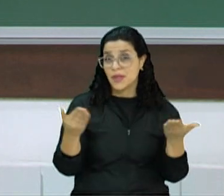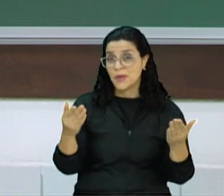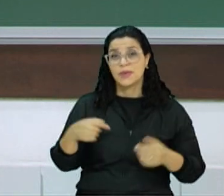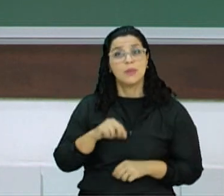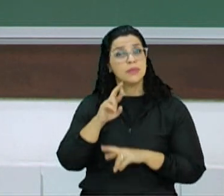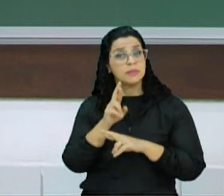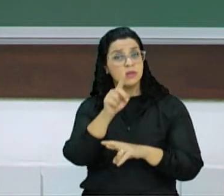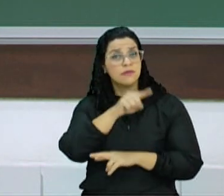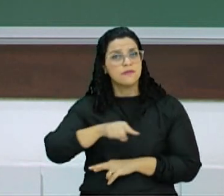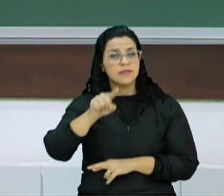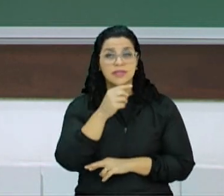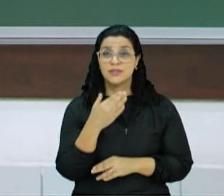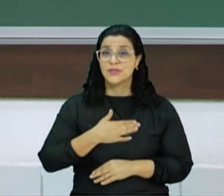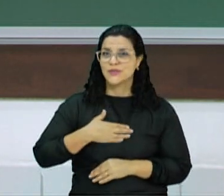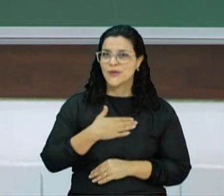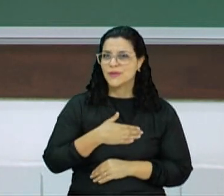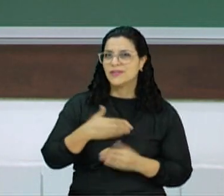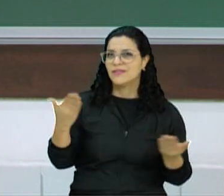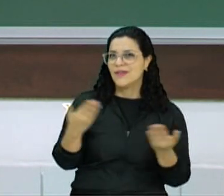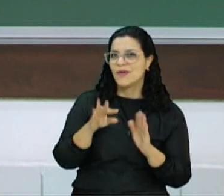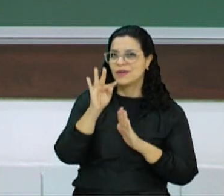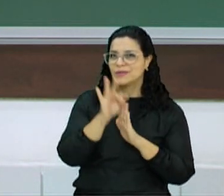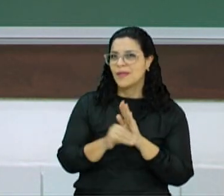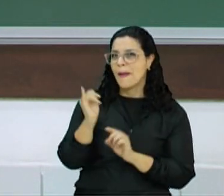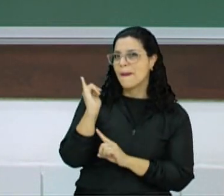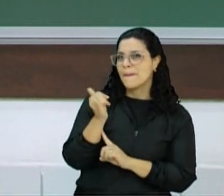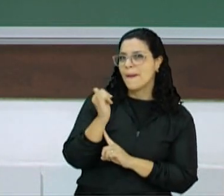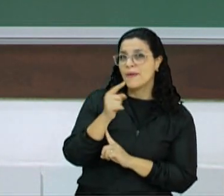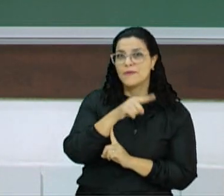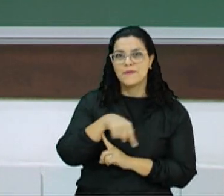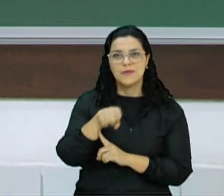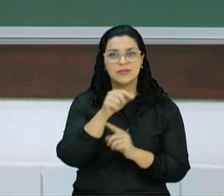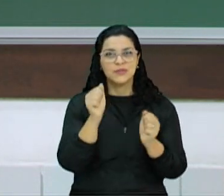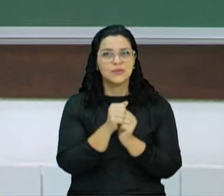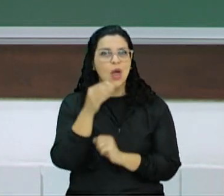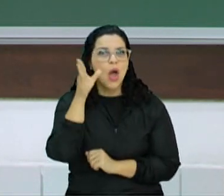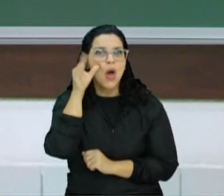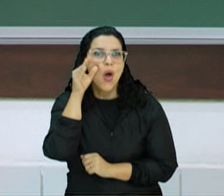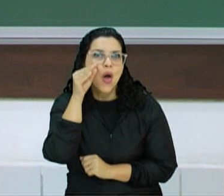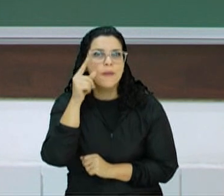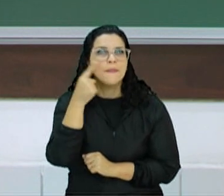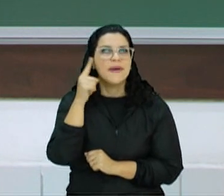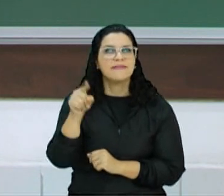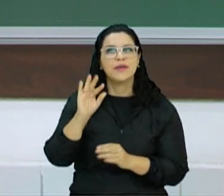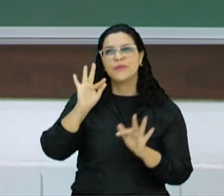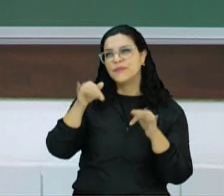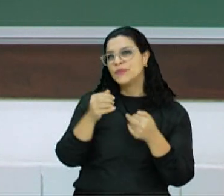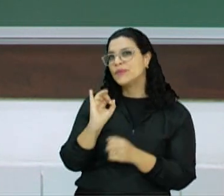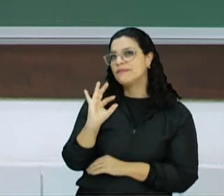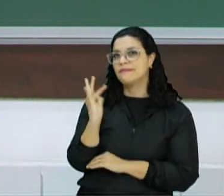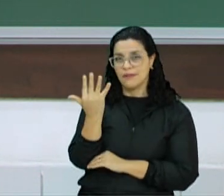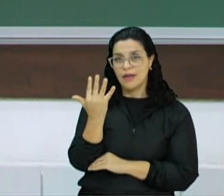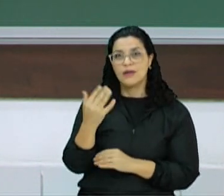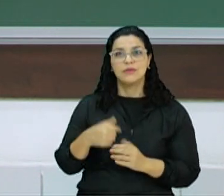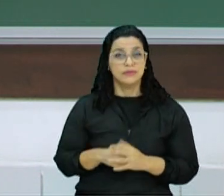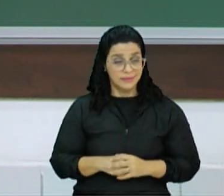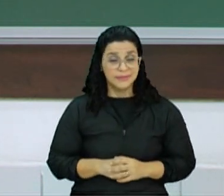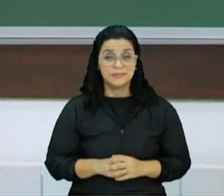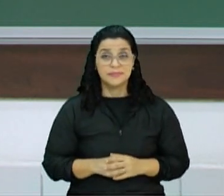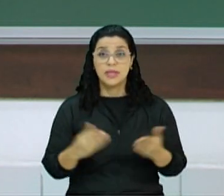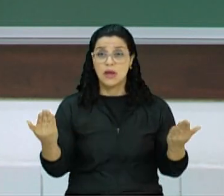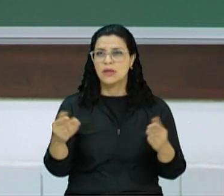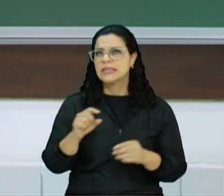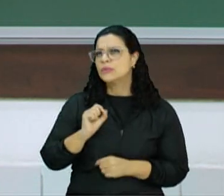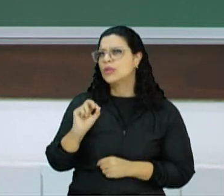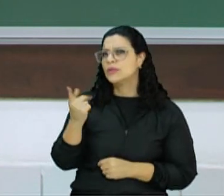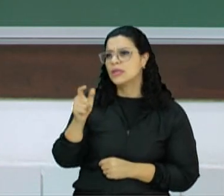Bem, eu espero que vocês estejam gostando até agora desse conto e que vocês fiquem muito curiosos para saber como que ele termina.